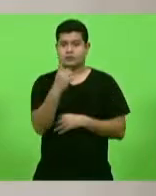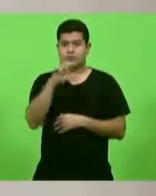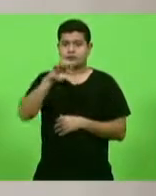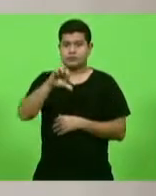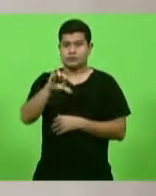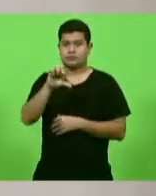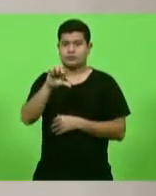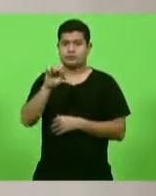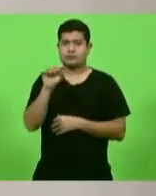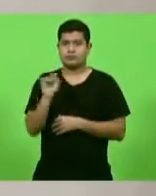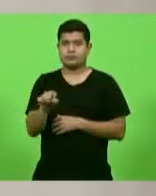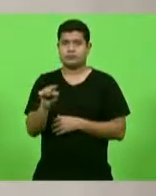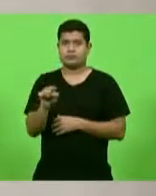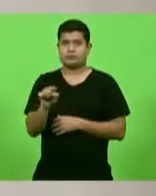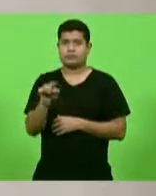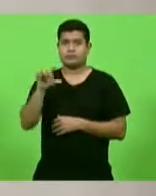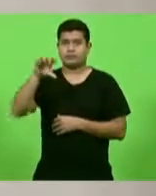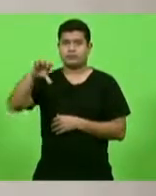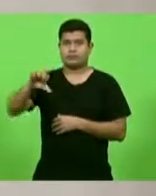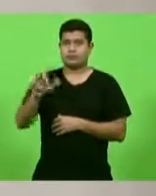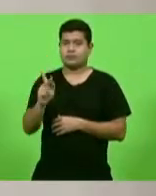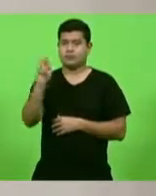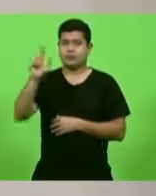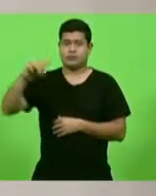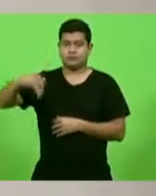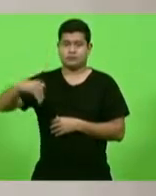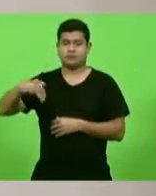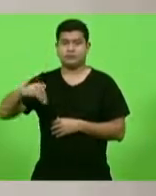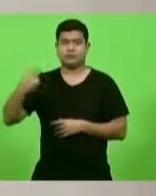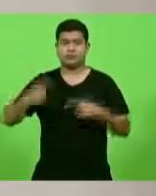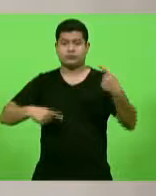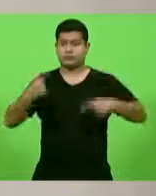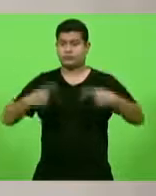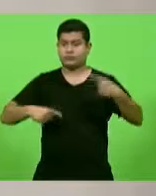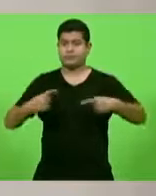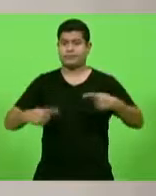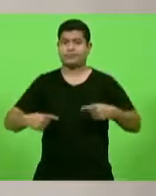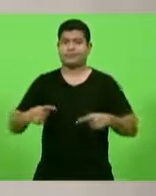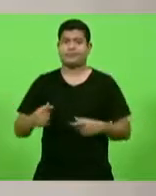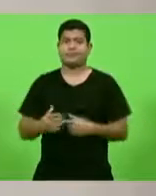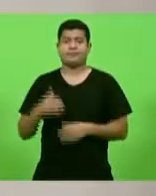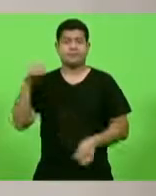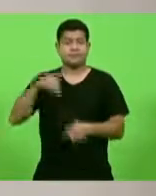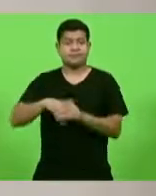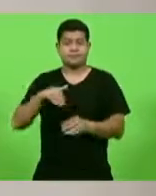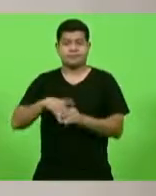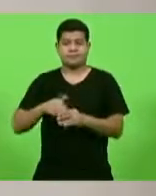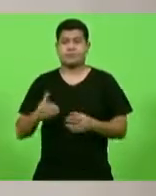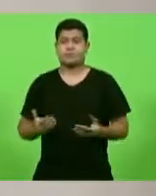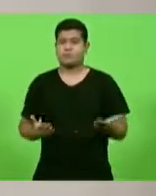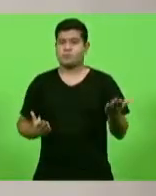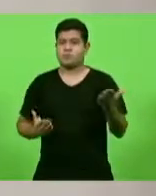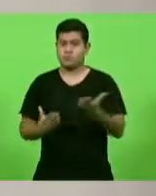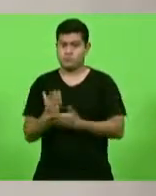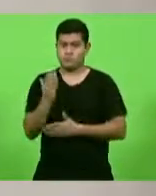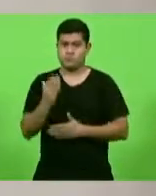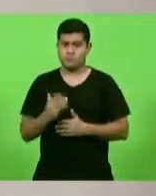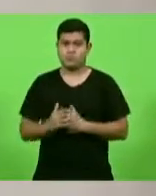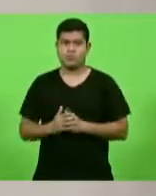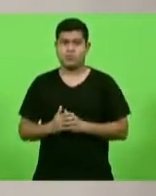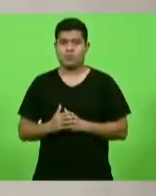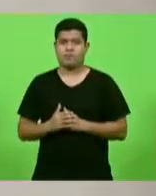19,9 km. Em discussão. Em votação. Aprovado.